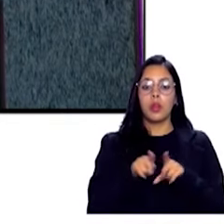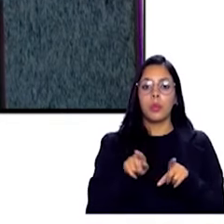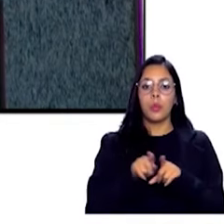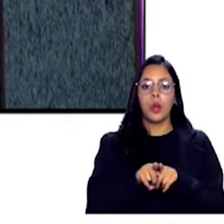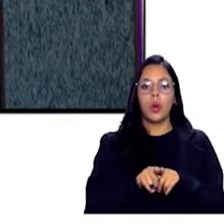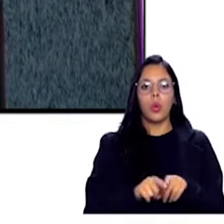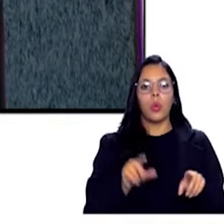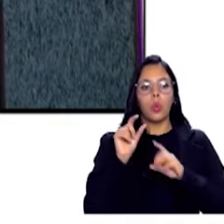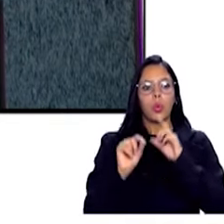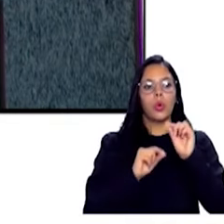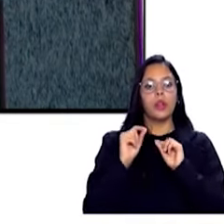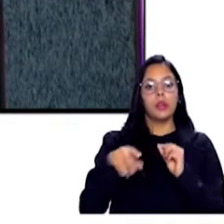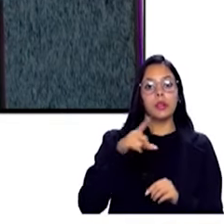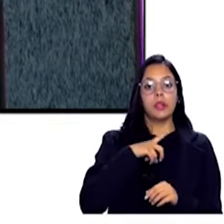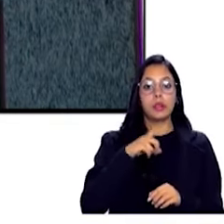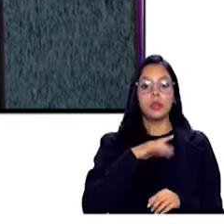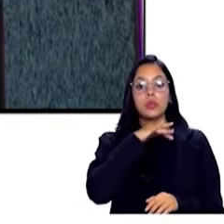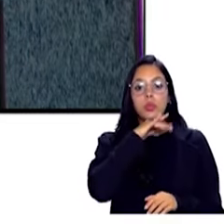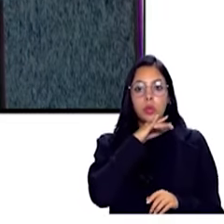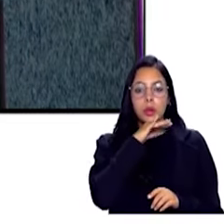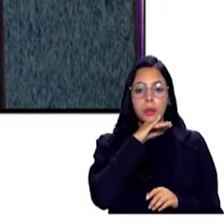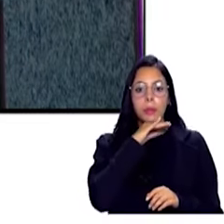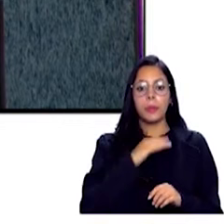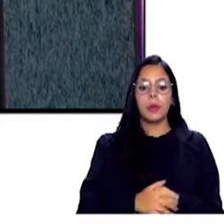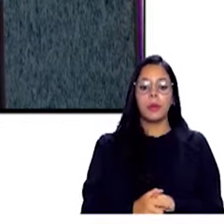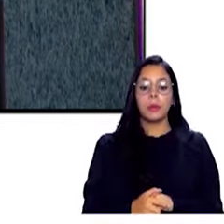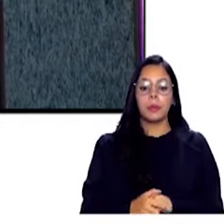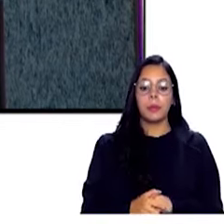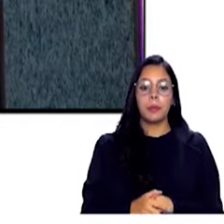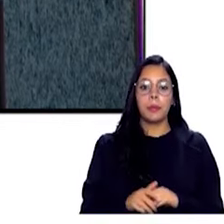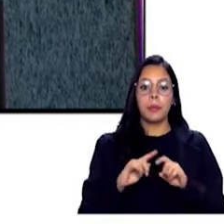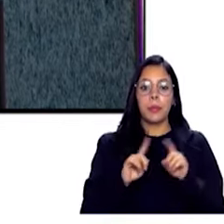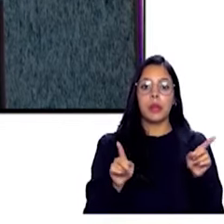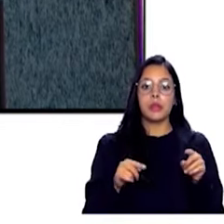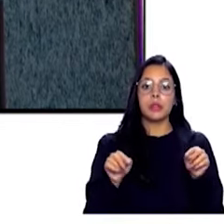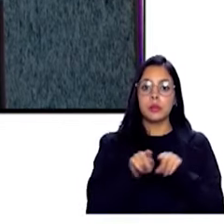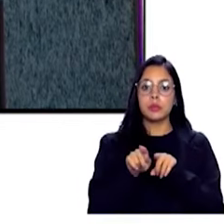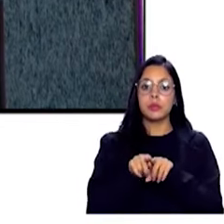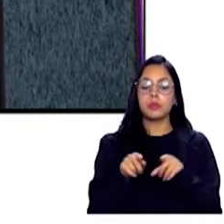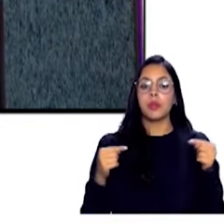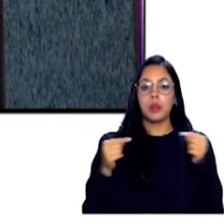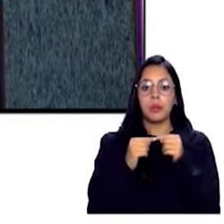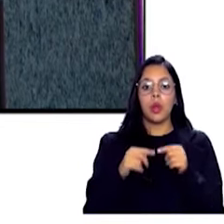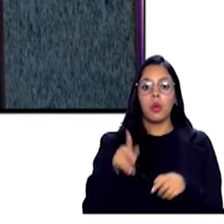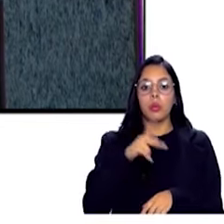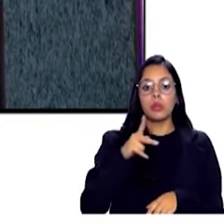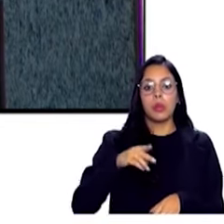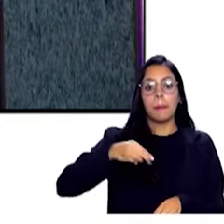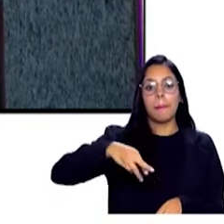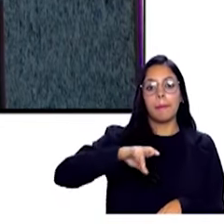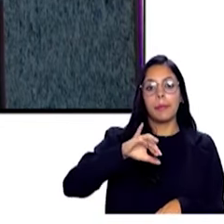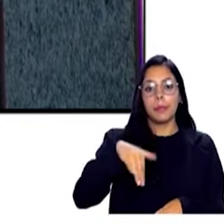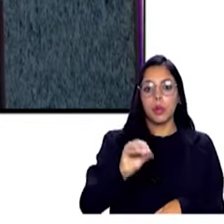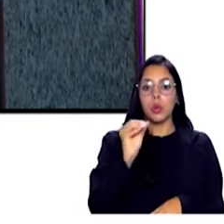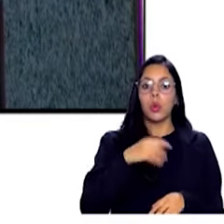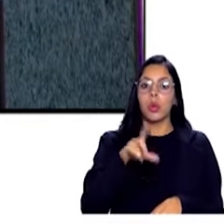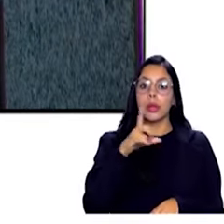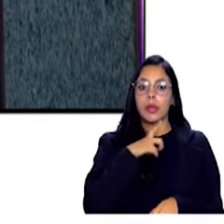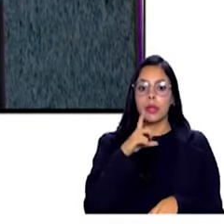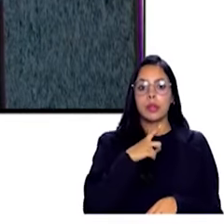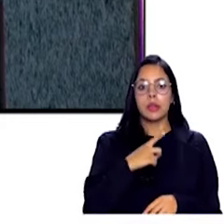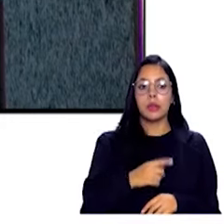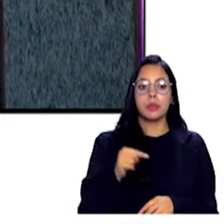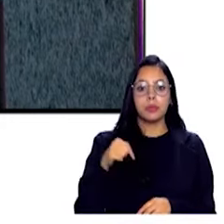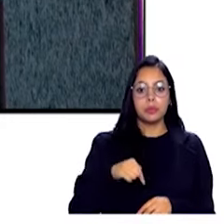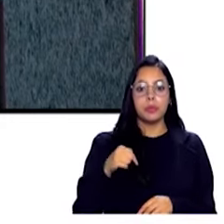de ruim cobe ao ao professor Marino trazer o fracasso né aqui